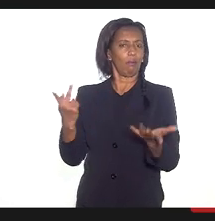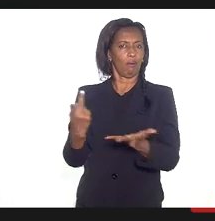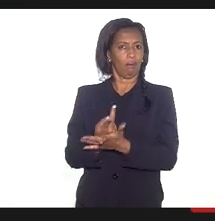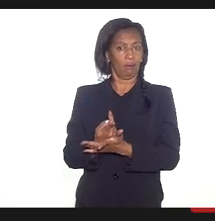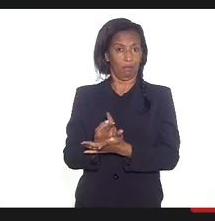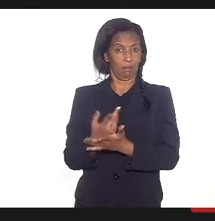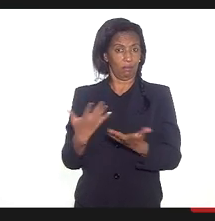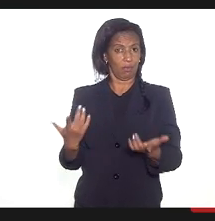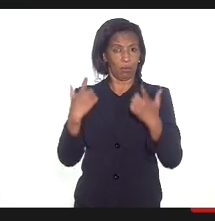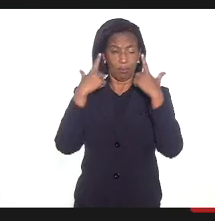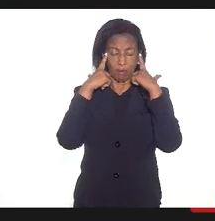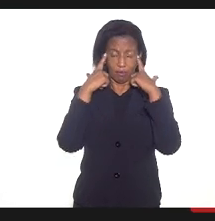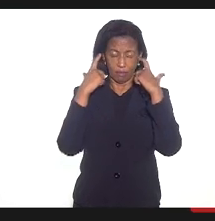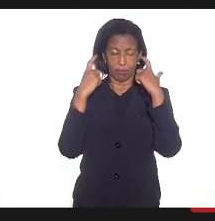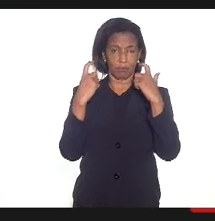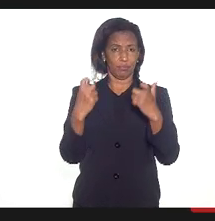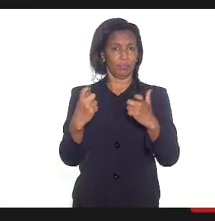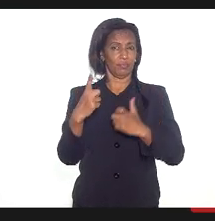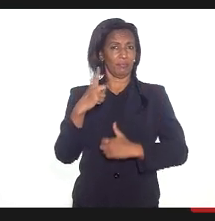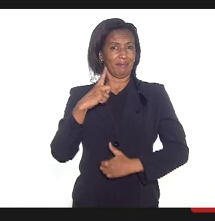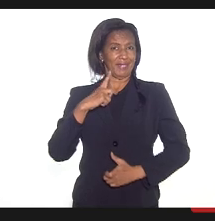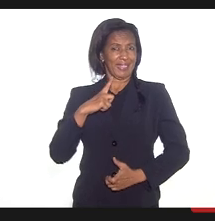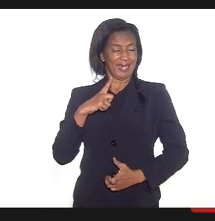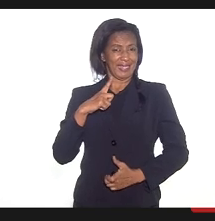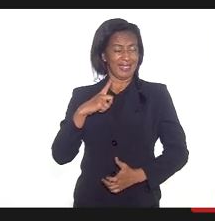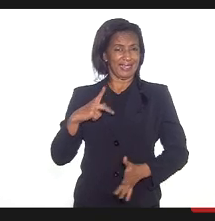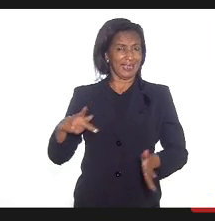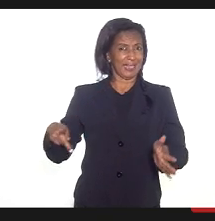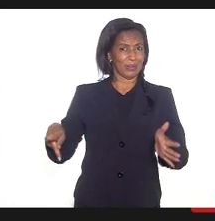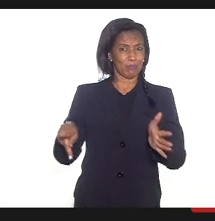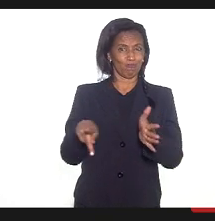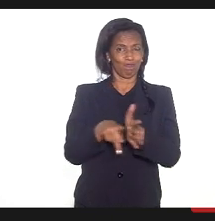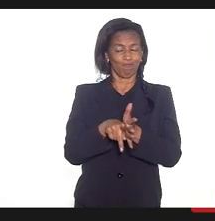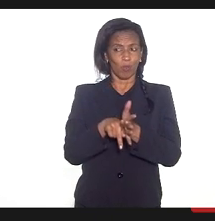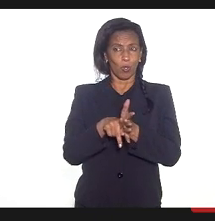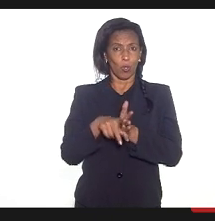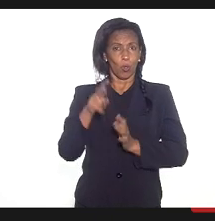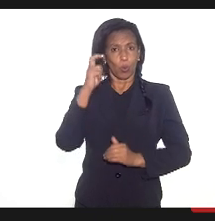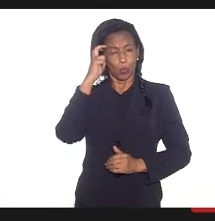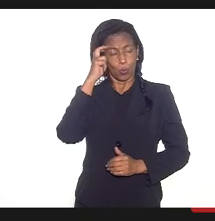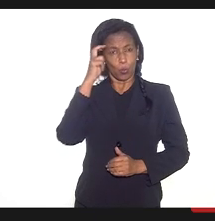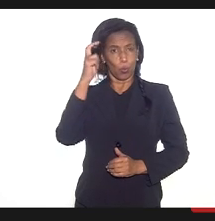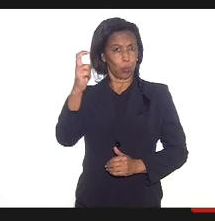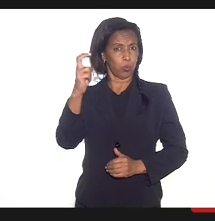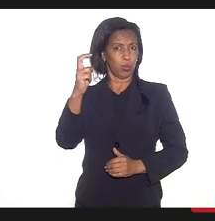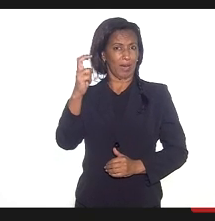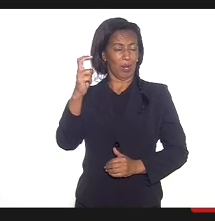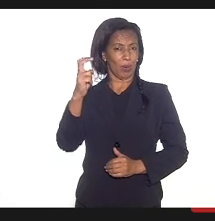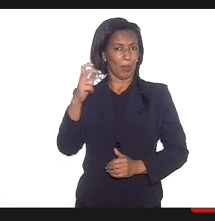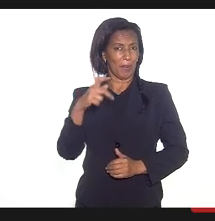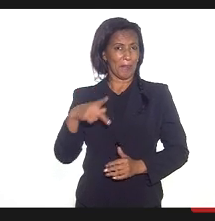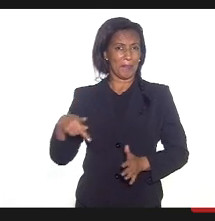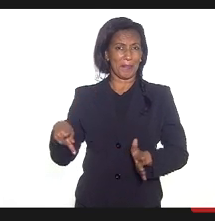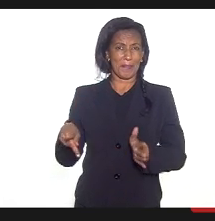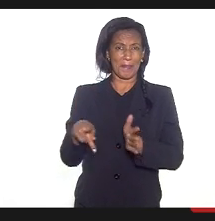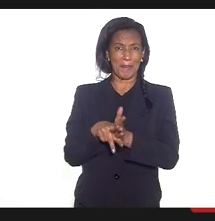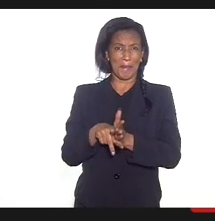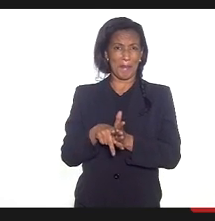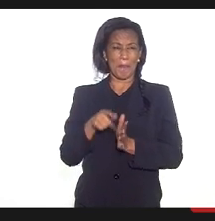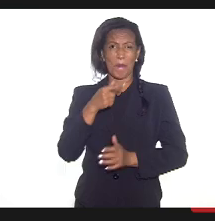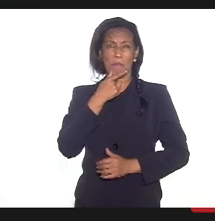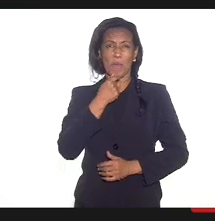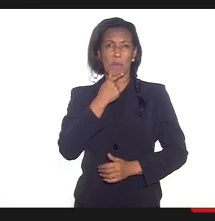a violência ela tem uma raiz cultural e patriarcal. A violência tem raiz